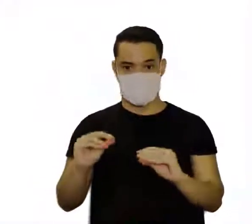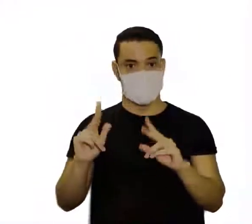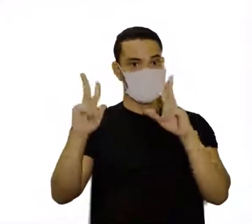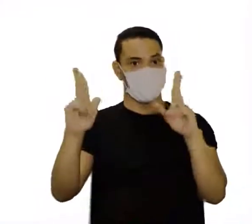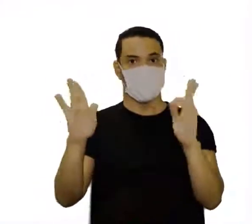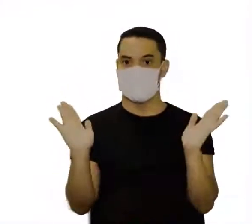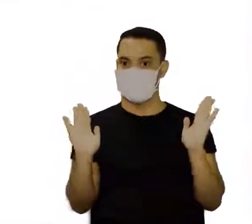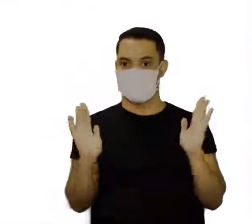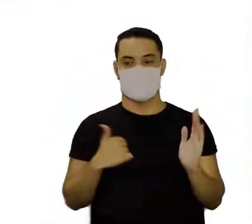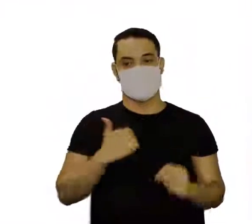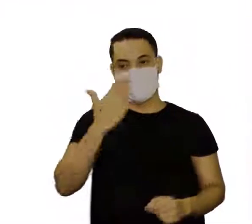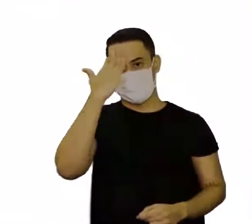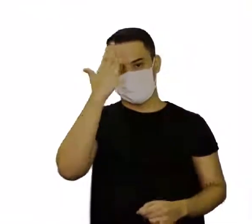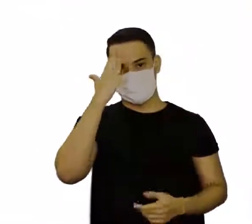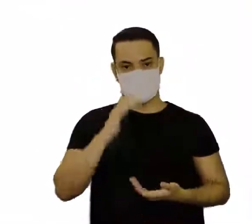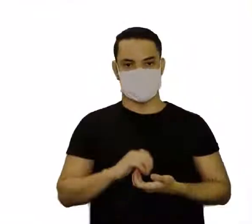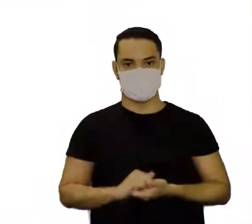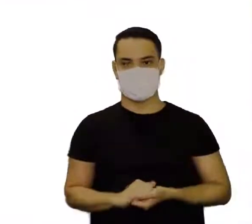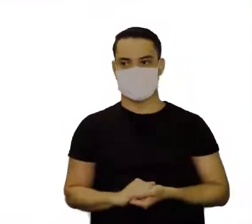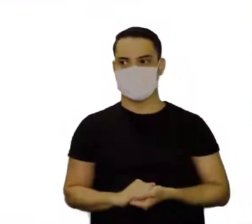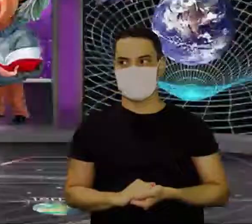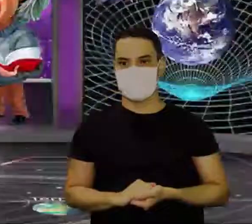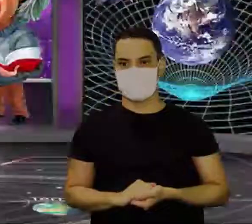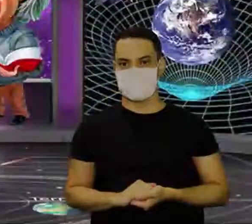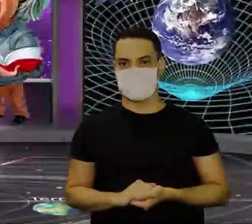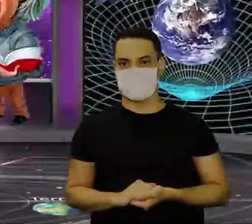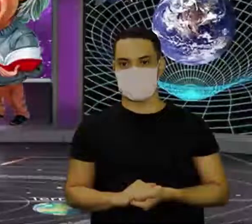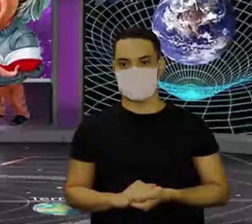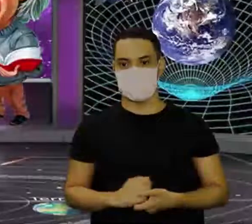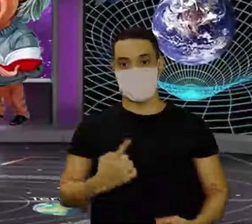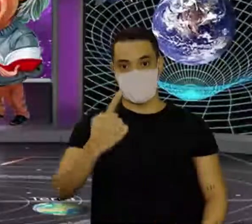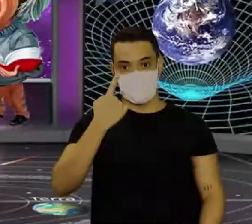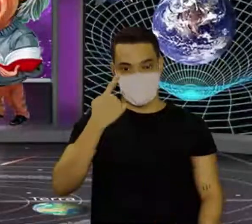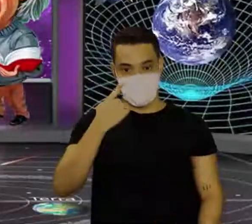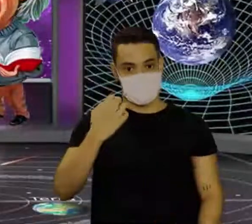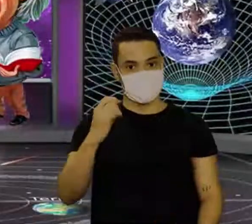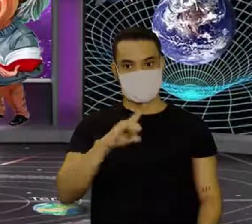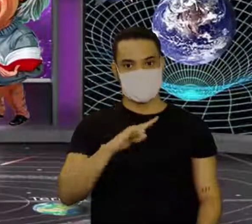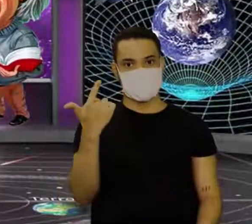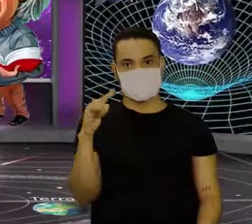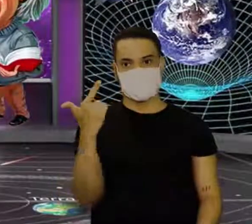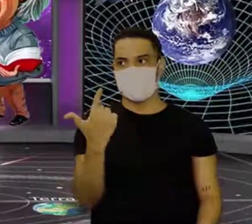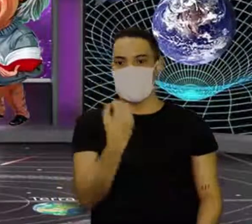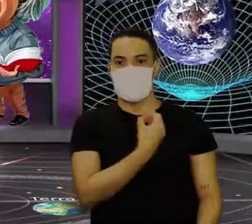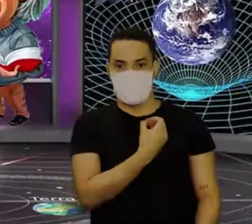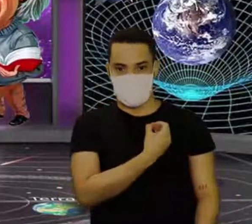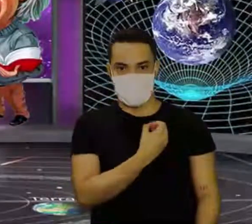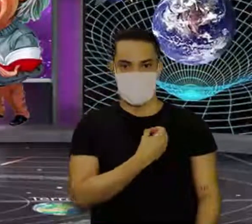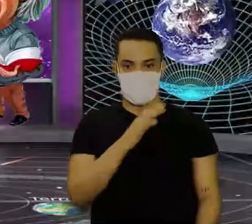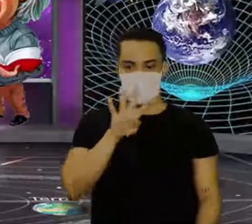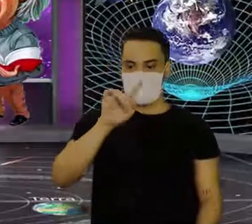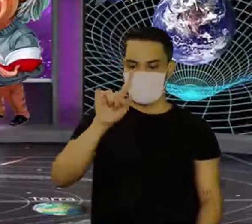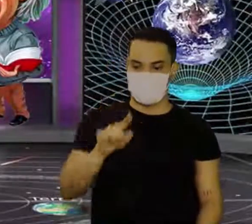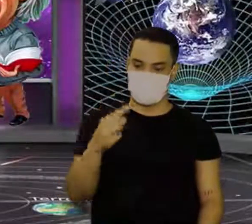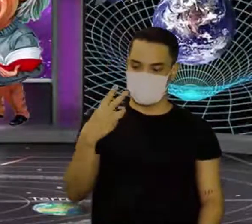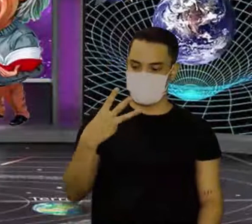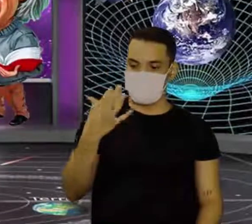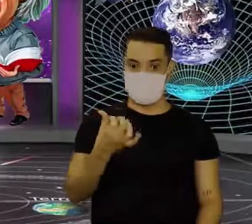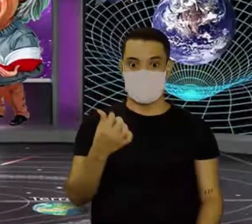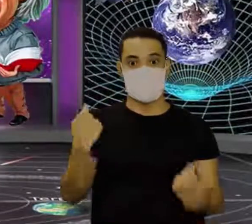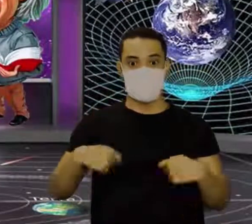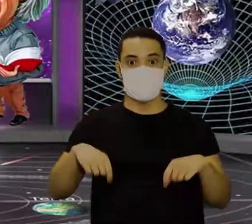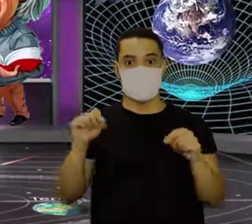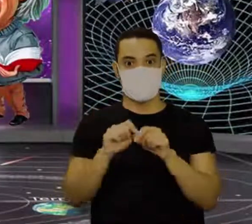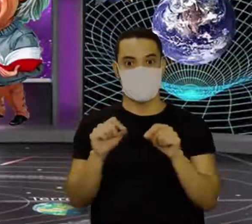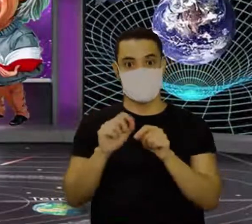para você aí. Então, olha só, gente. Se eu não tivesse o valor 4,36, só era você